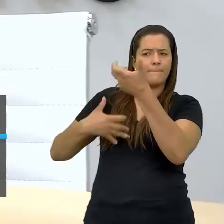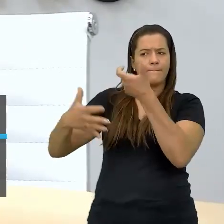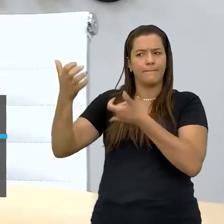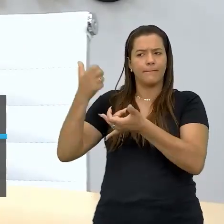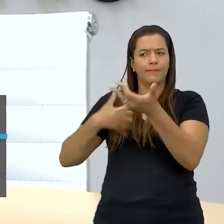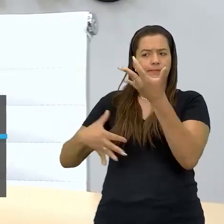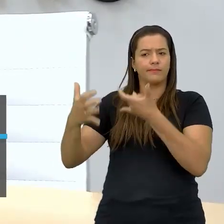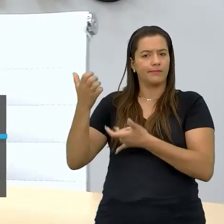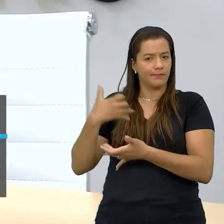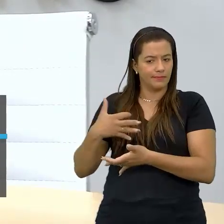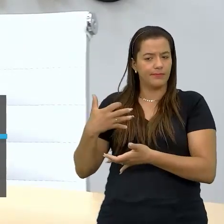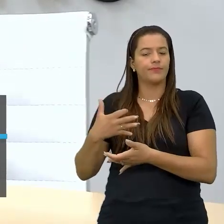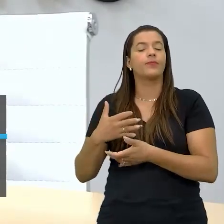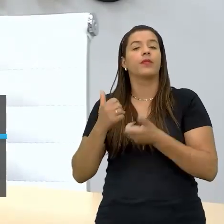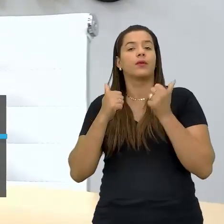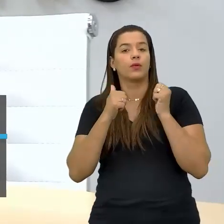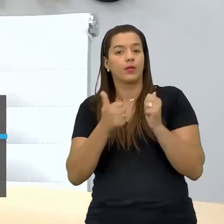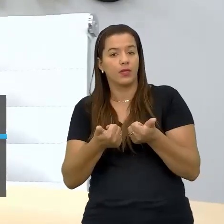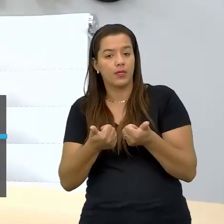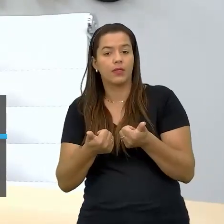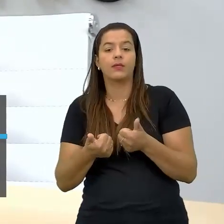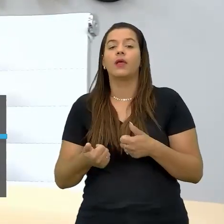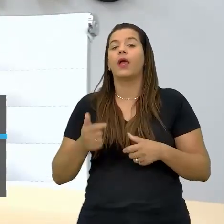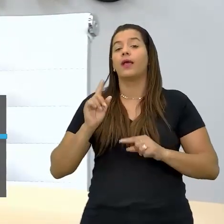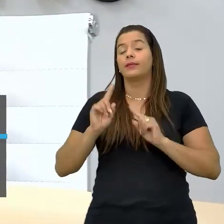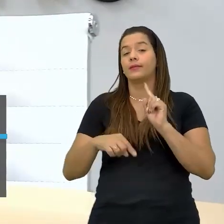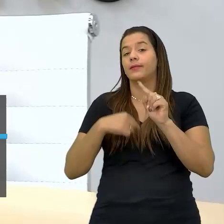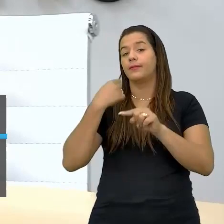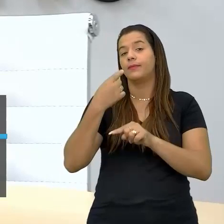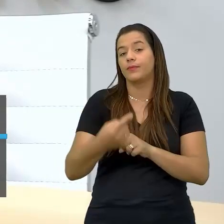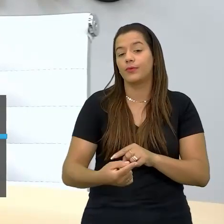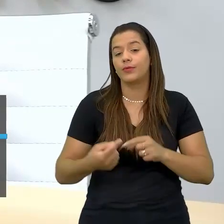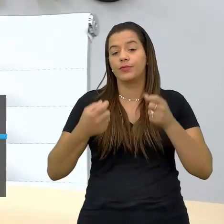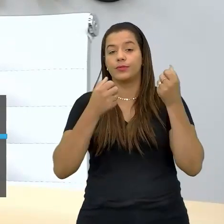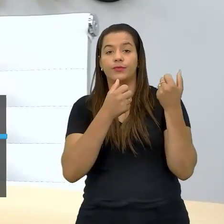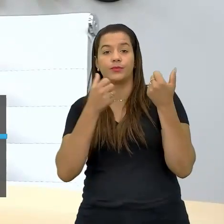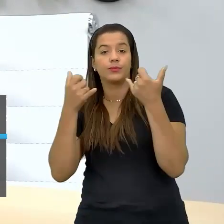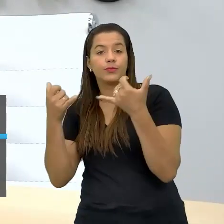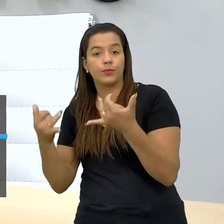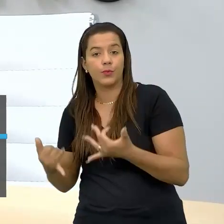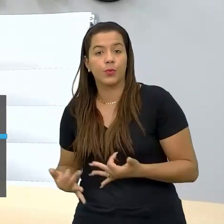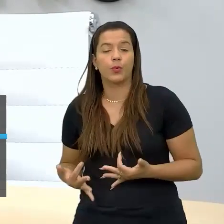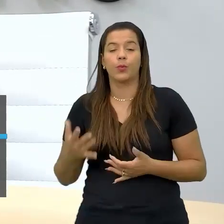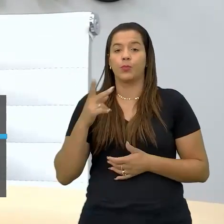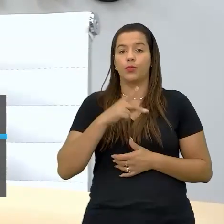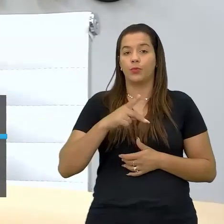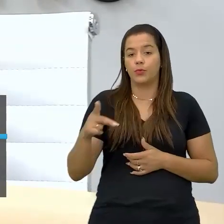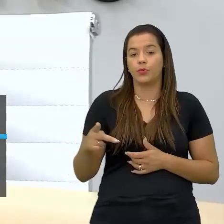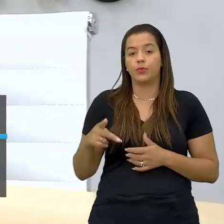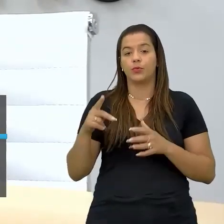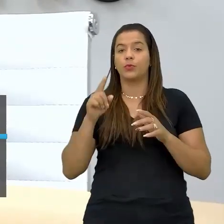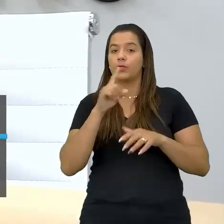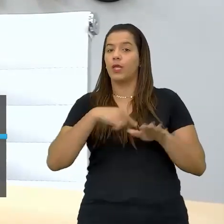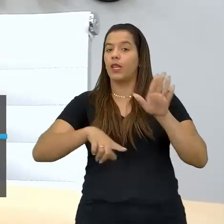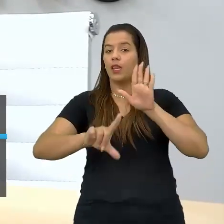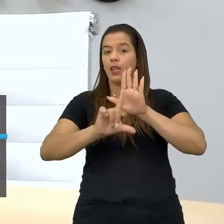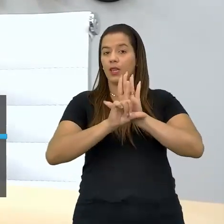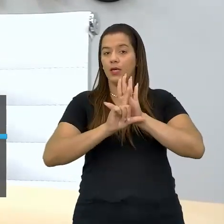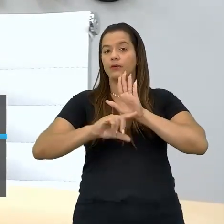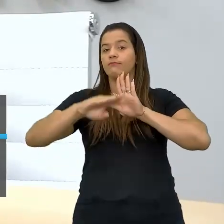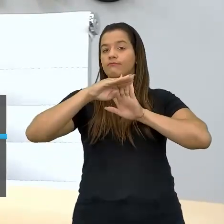assunto, deficiência, certo? Passou o embasamento teórico sobre o assunto através aí